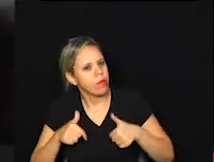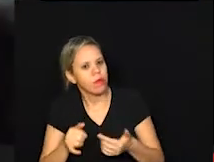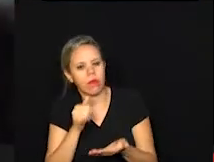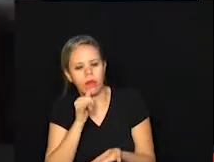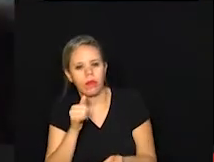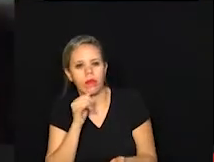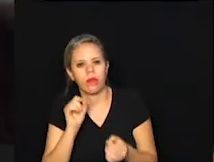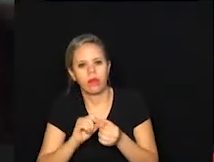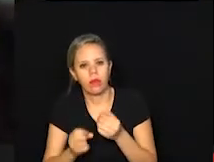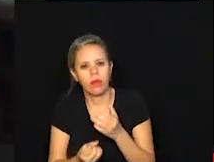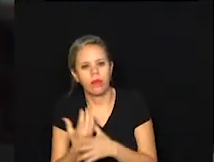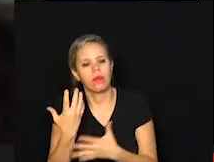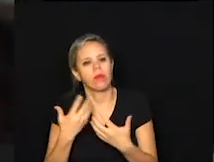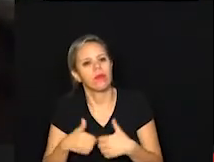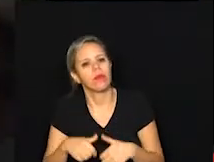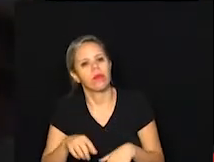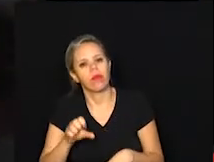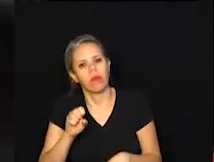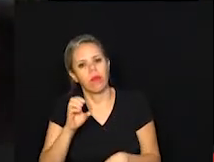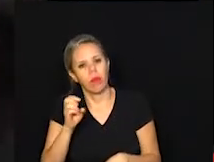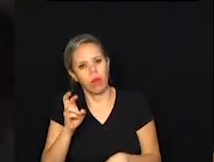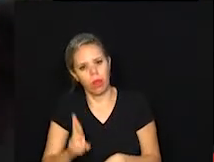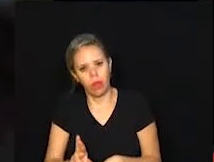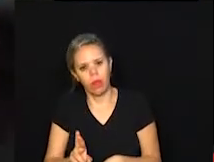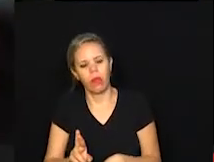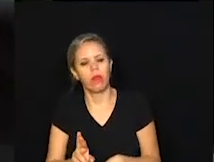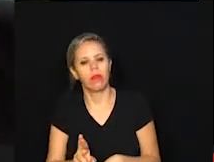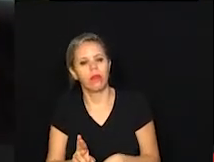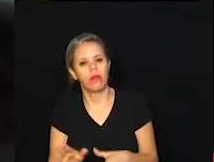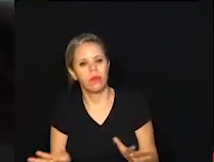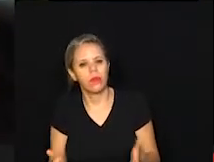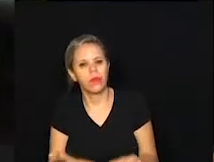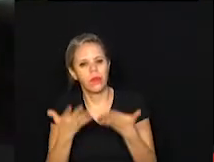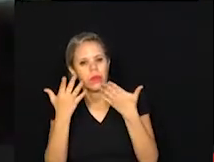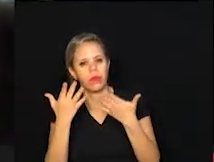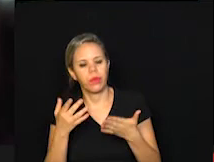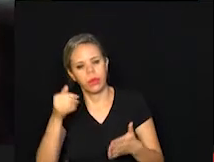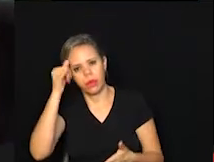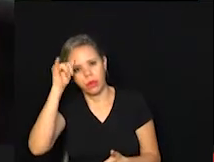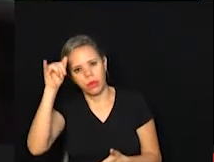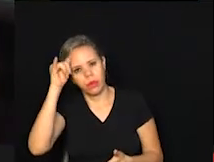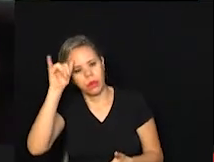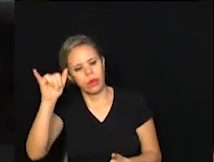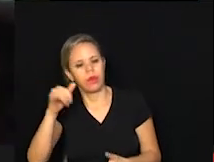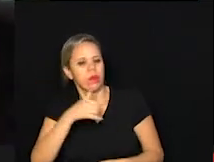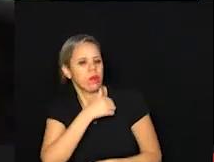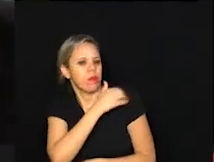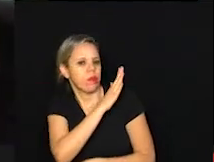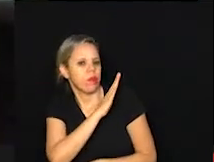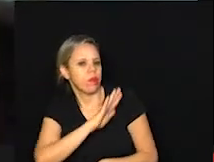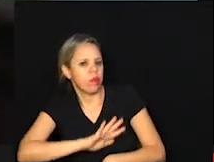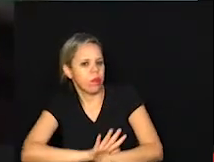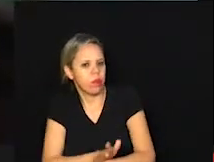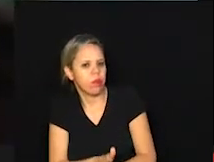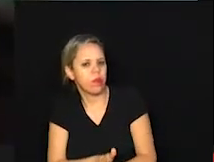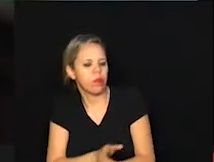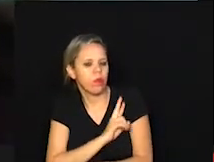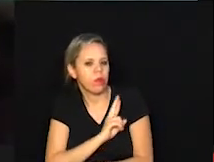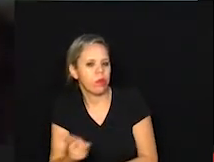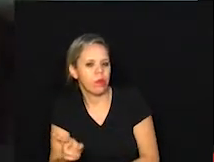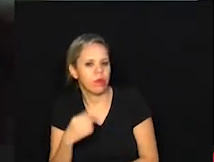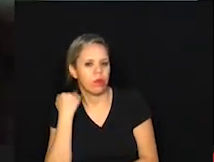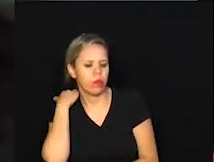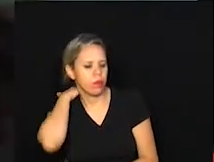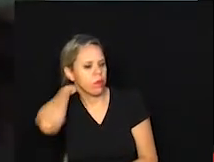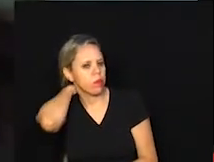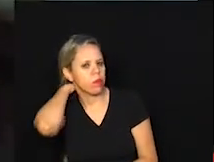são feitas ações pelo CR para fomentar esse combate, o combate ao preconceito racial e religioso, porque nós